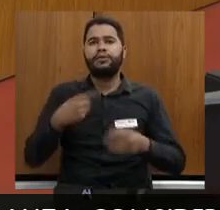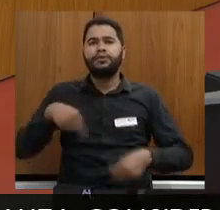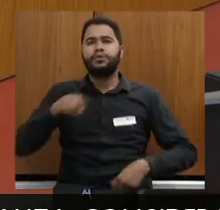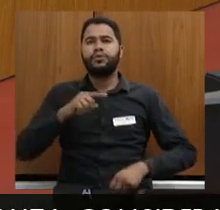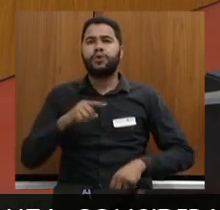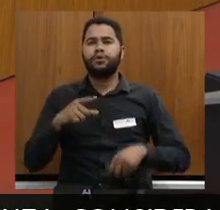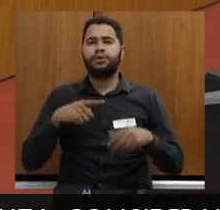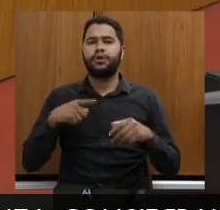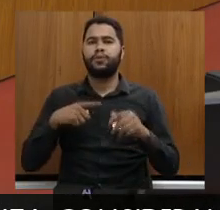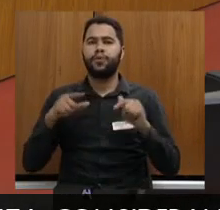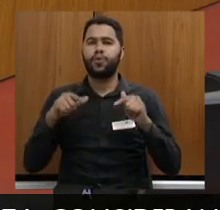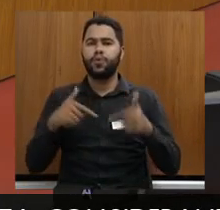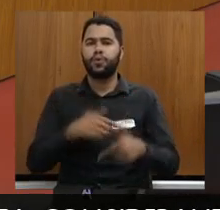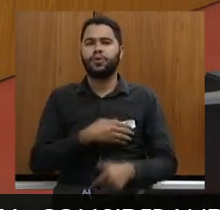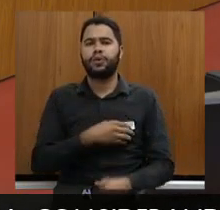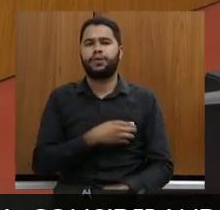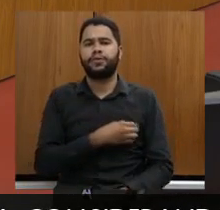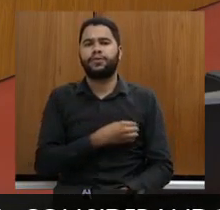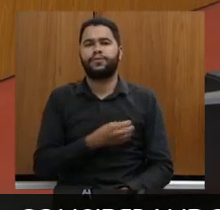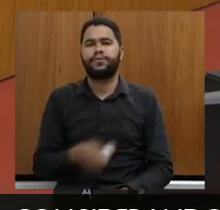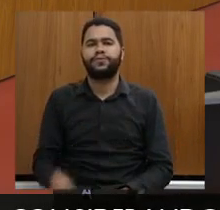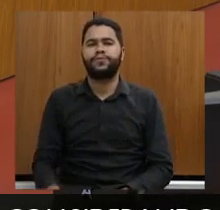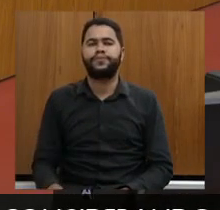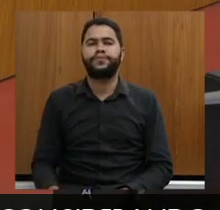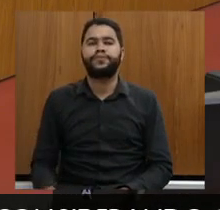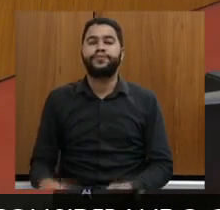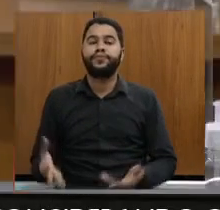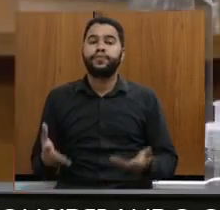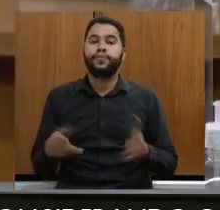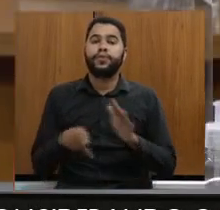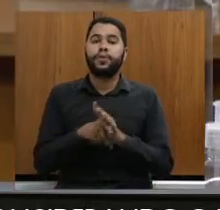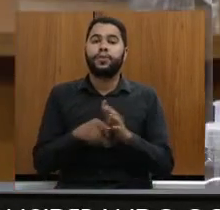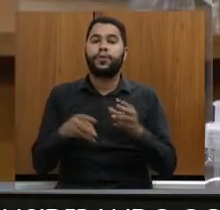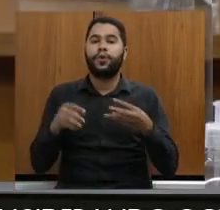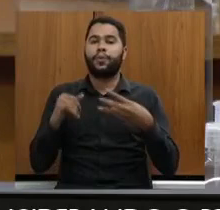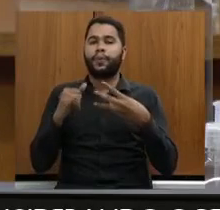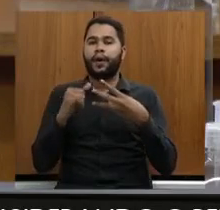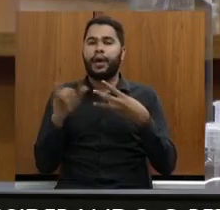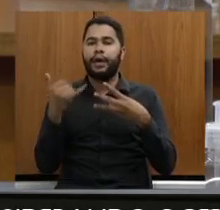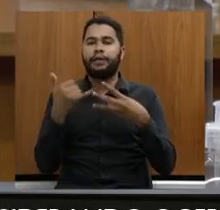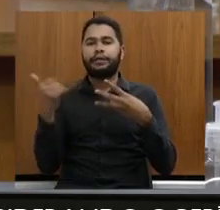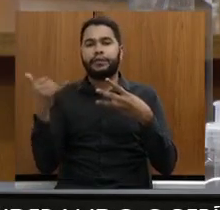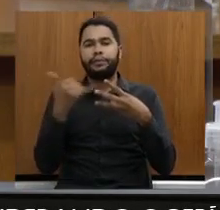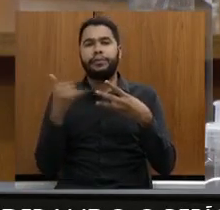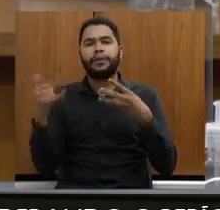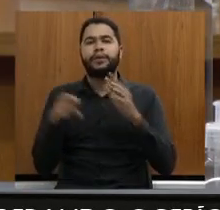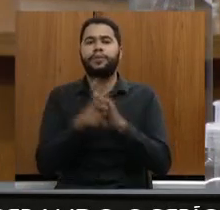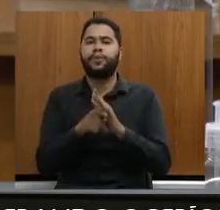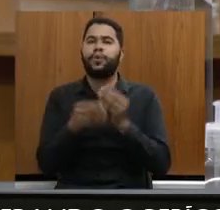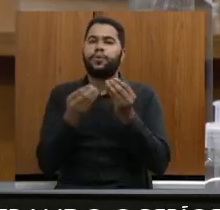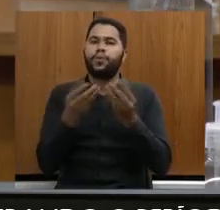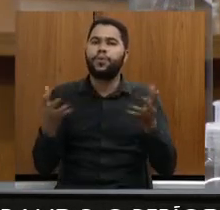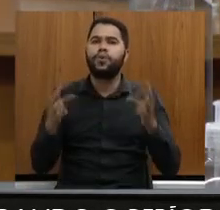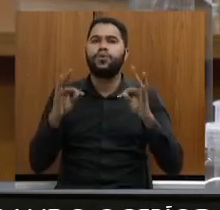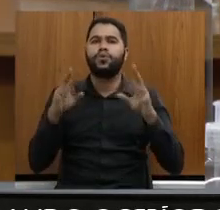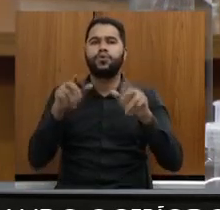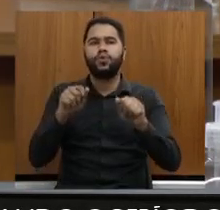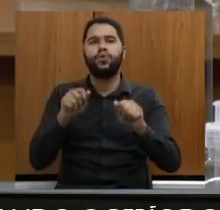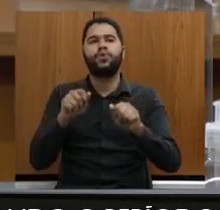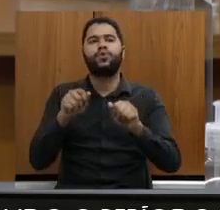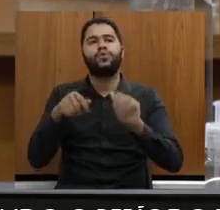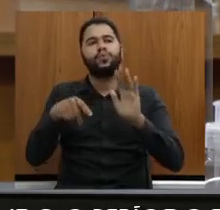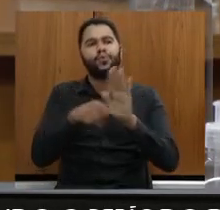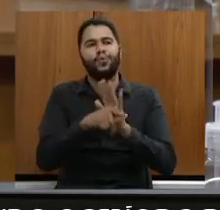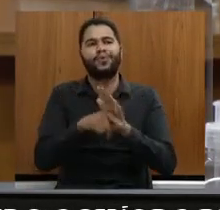lutado muito no governo para poder mudar é até meio que fez um problema de levar energia trifásica todas as propriedades rurais